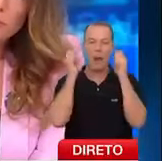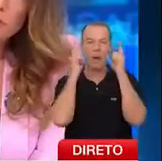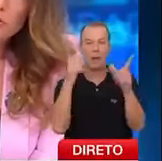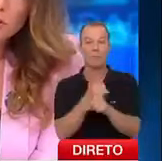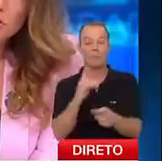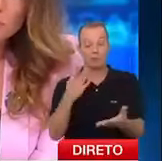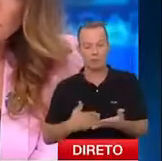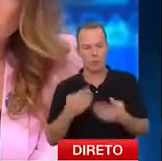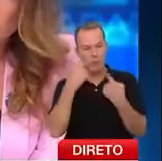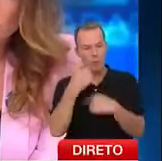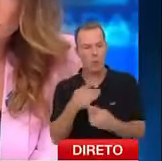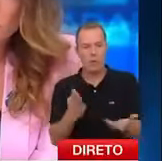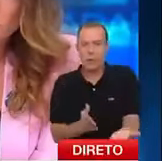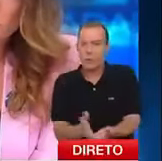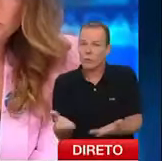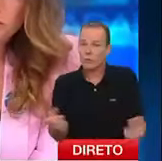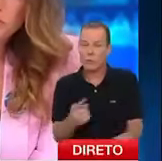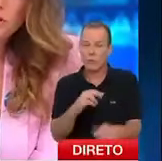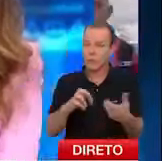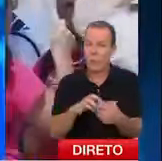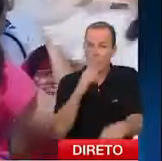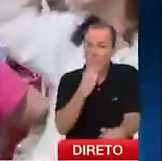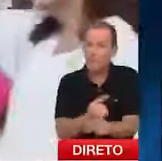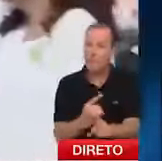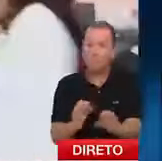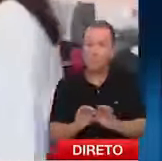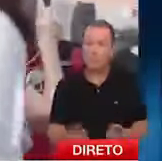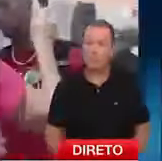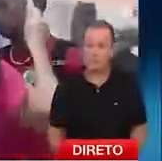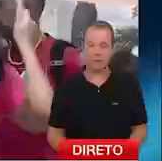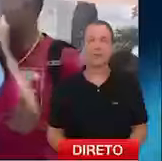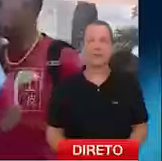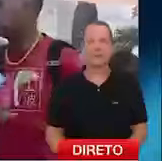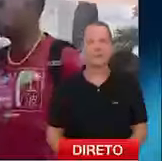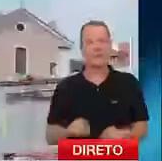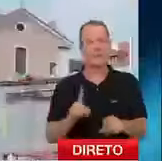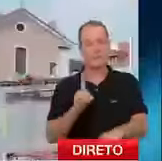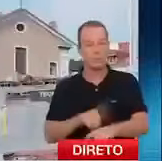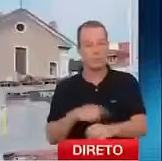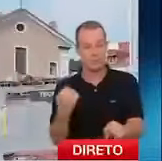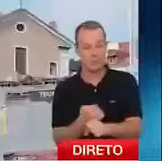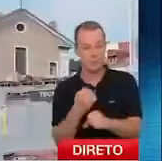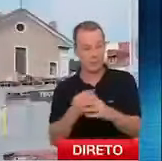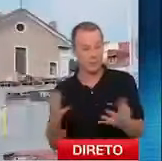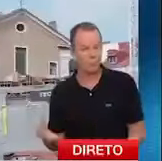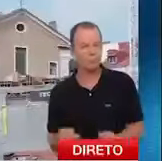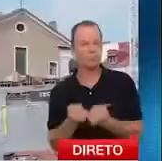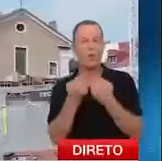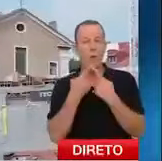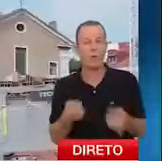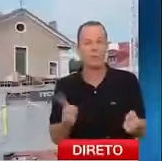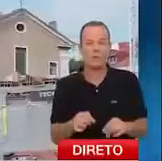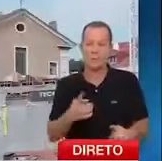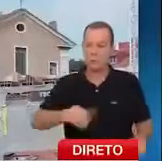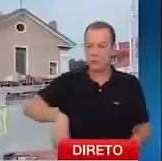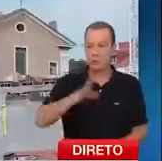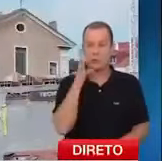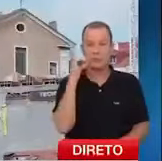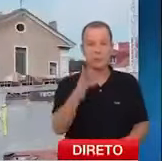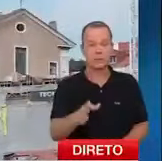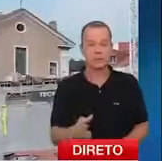escola pública continua com os mesmos problemas que tinha portanto a recuperação do tempo de serviço sempre foi dita por nós que não seria